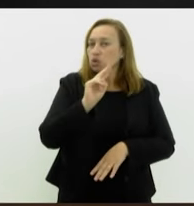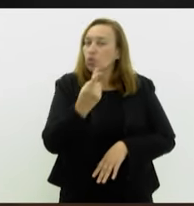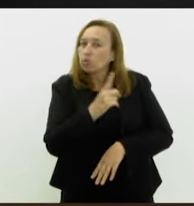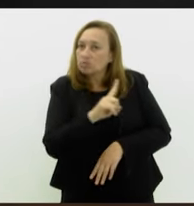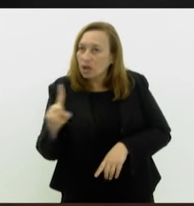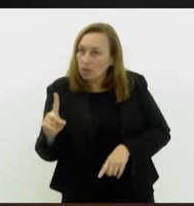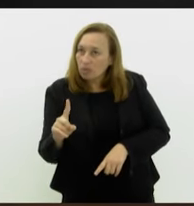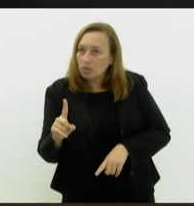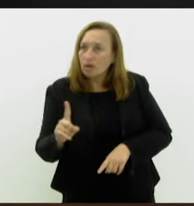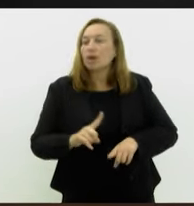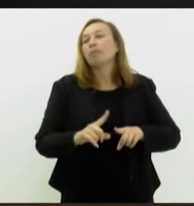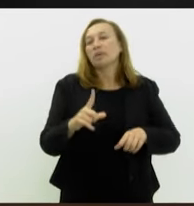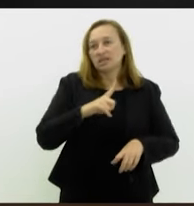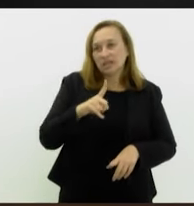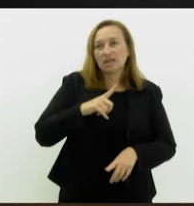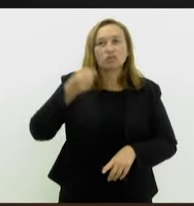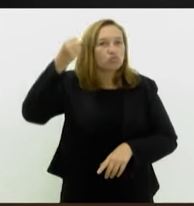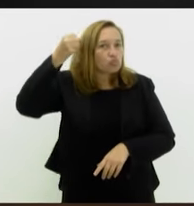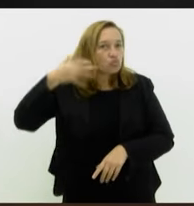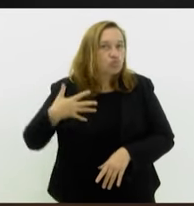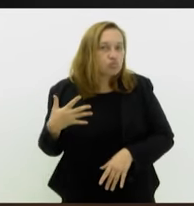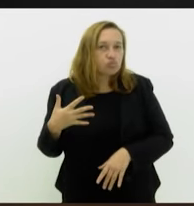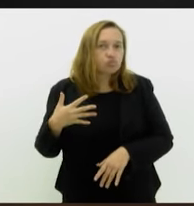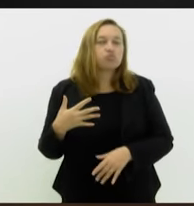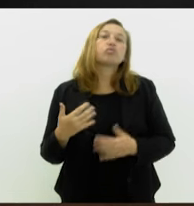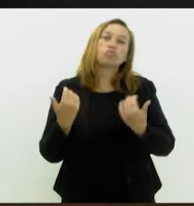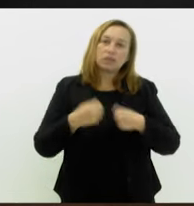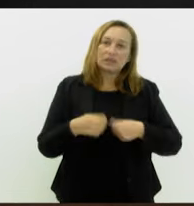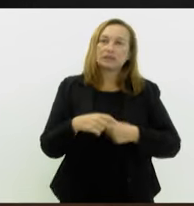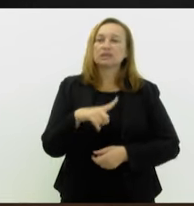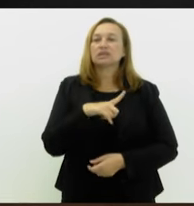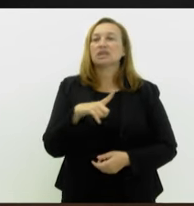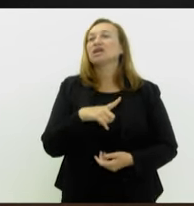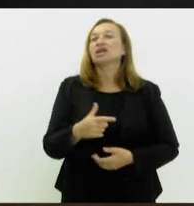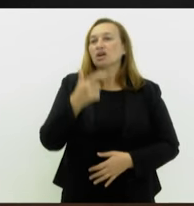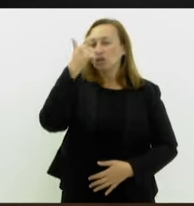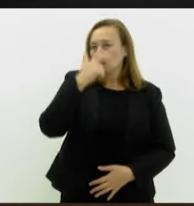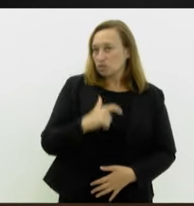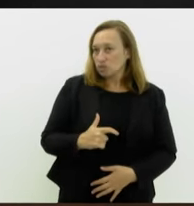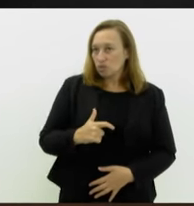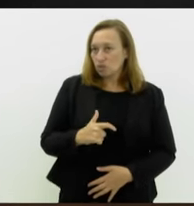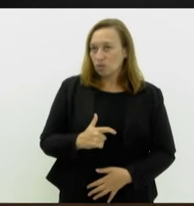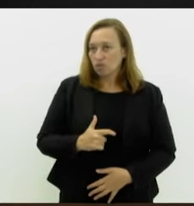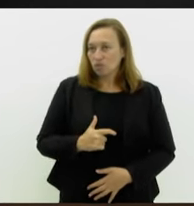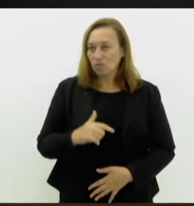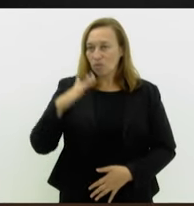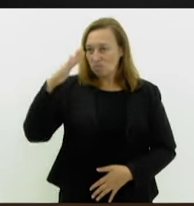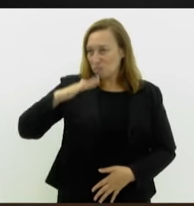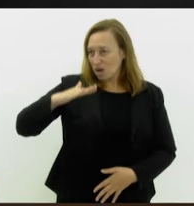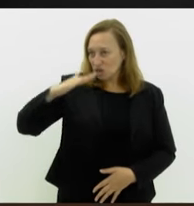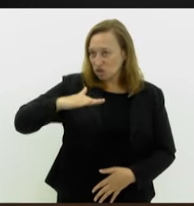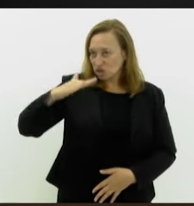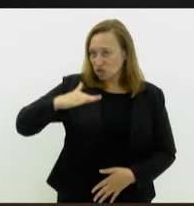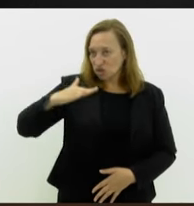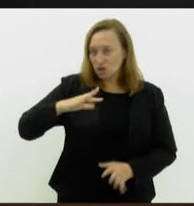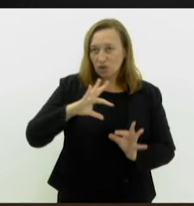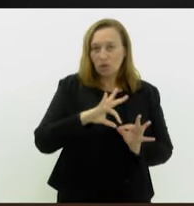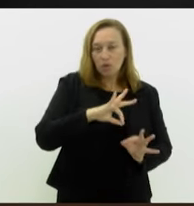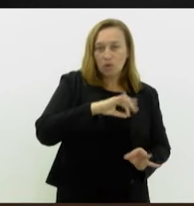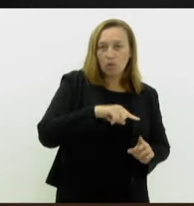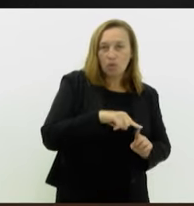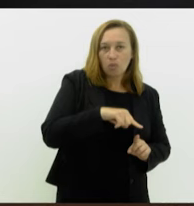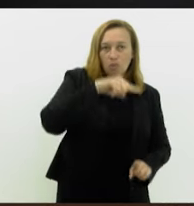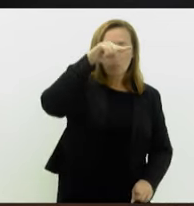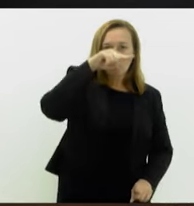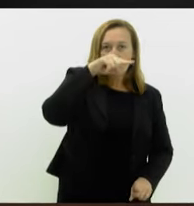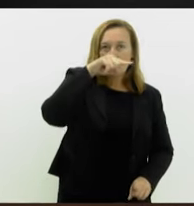mas tem deficiência visual então eh eu sou de estatura baixa tem 1,67 de